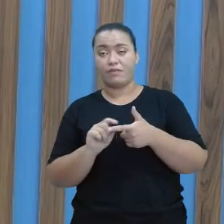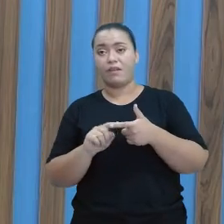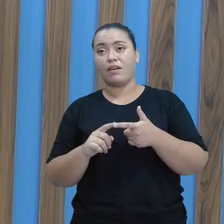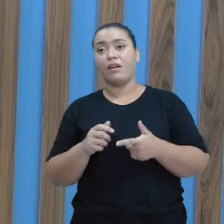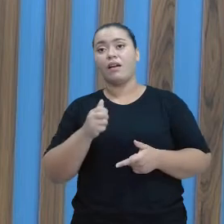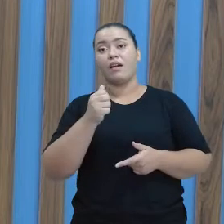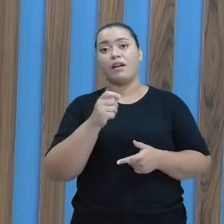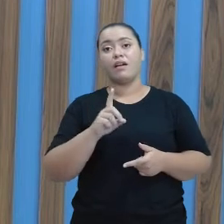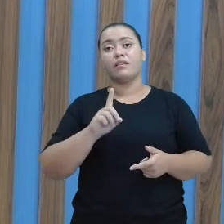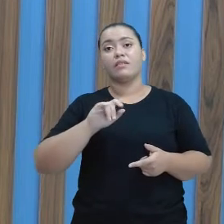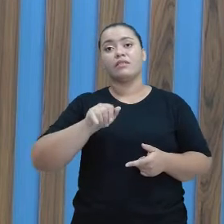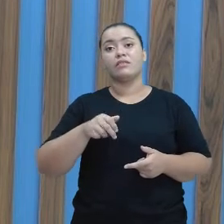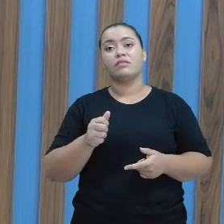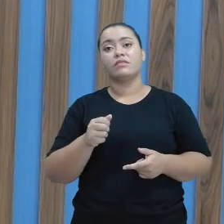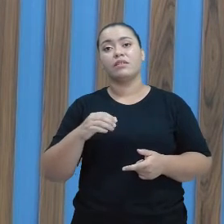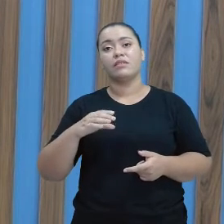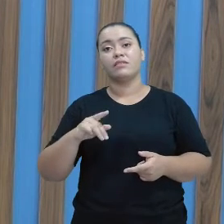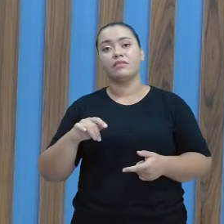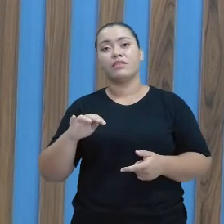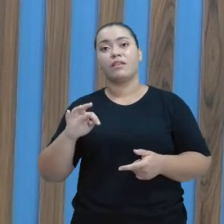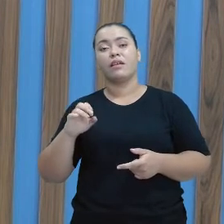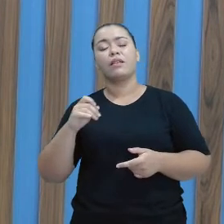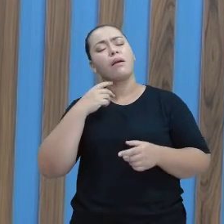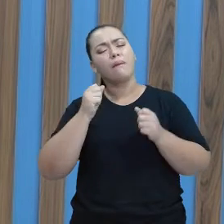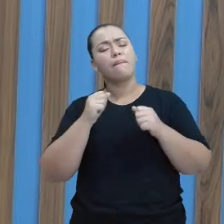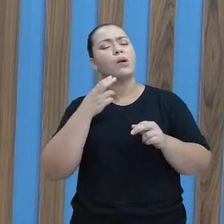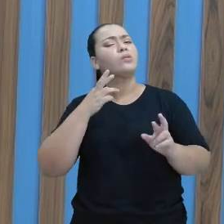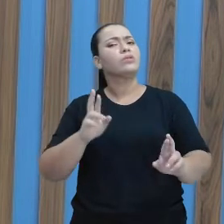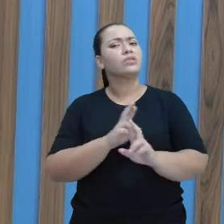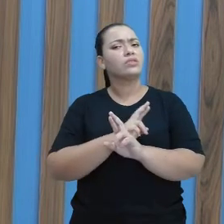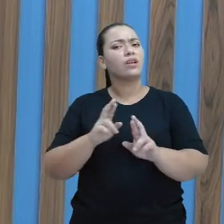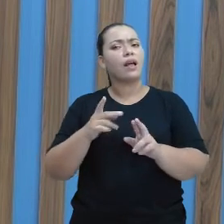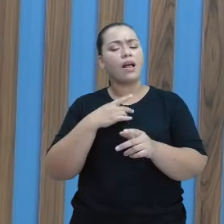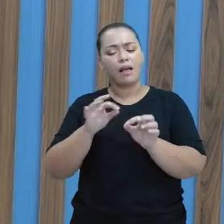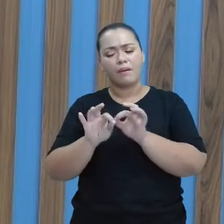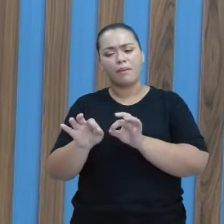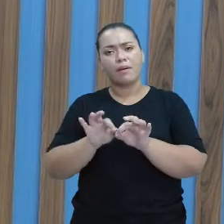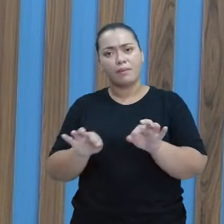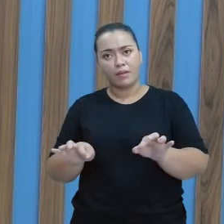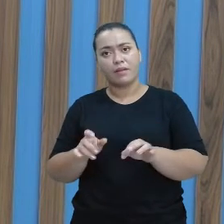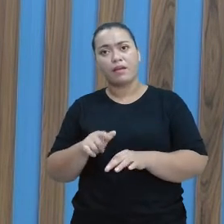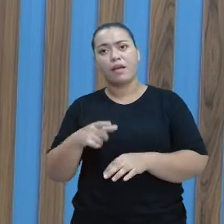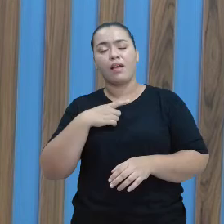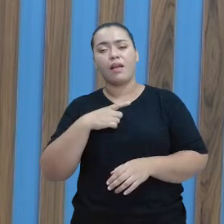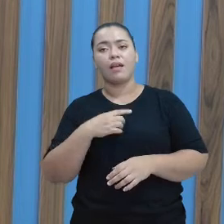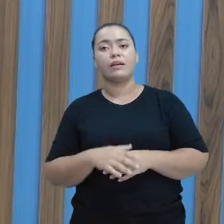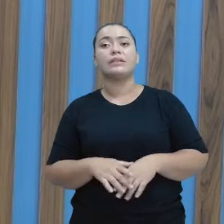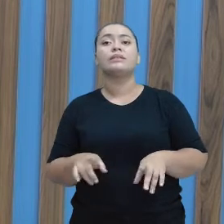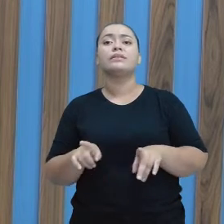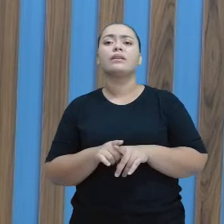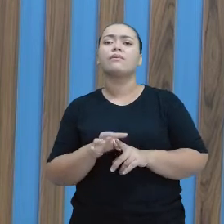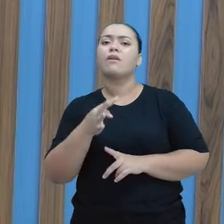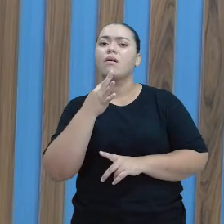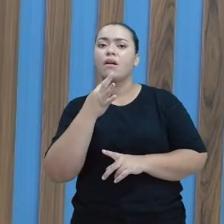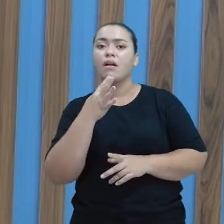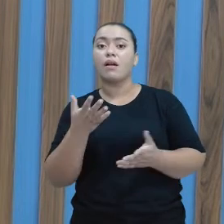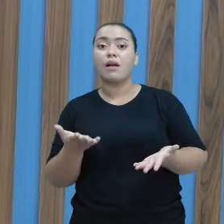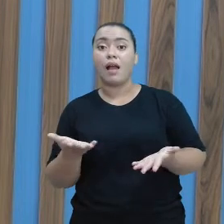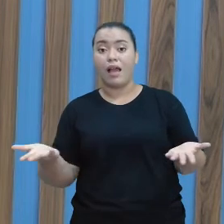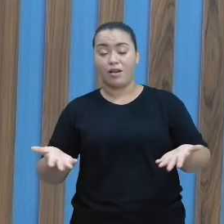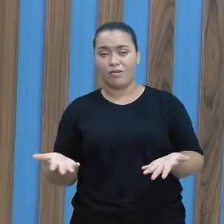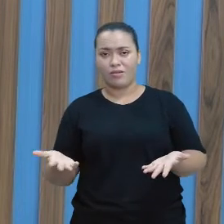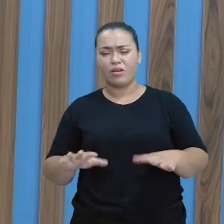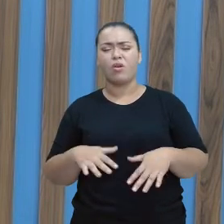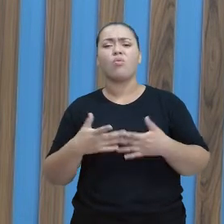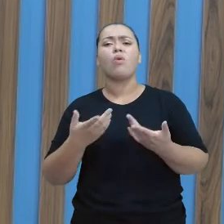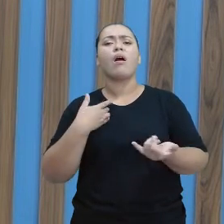Eu posso relacionar essas medidas que a gente está observando dentro desse triângulo, quer dizer, fora desse triângulo, e que conhece nesse momento. Então,